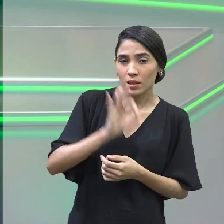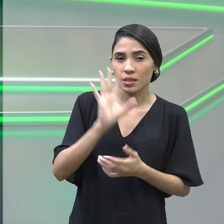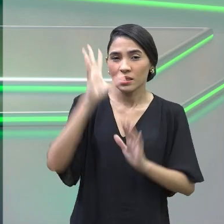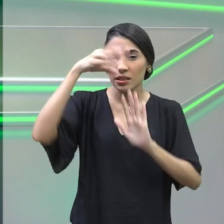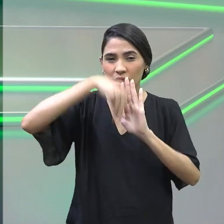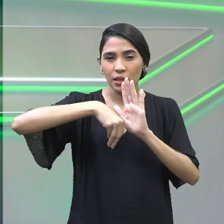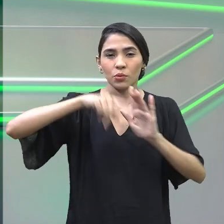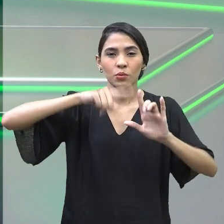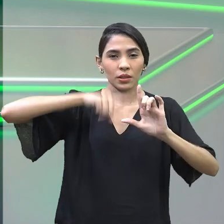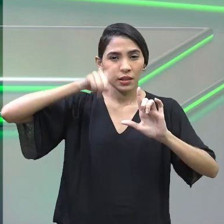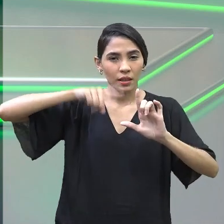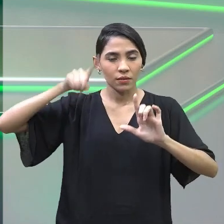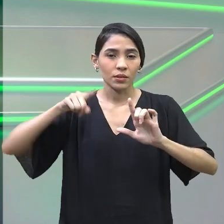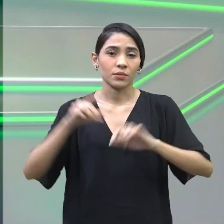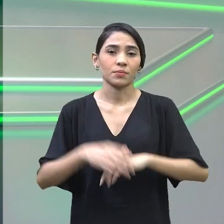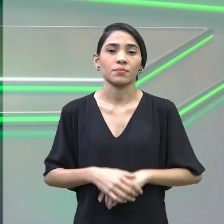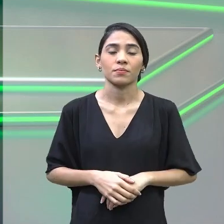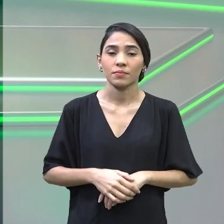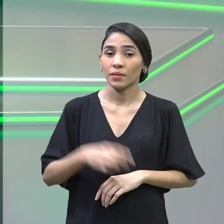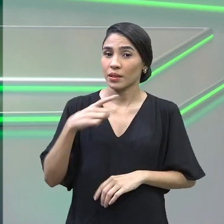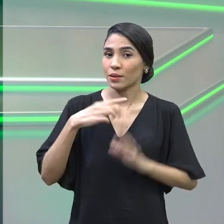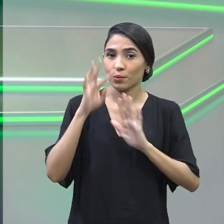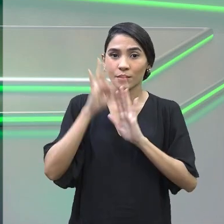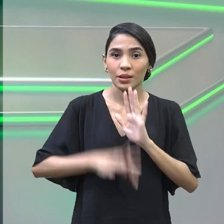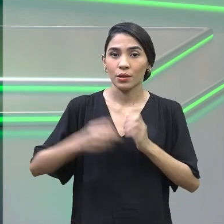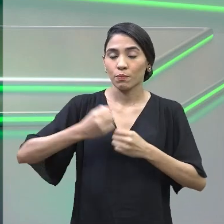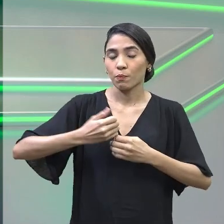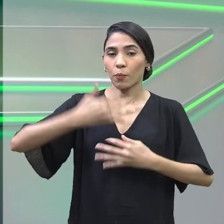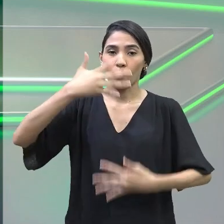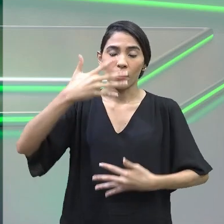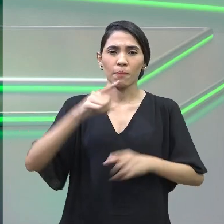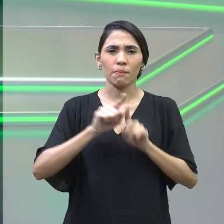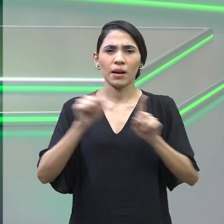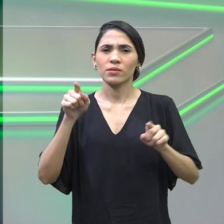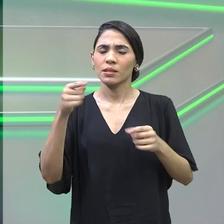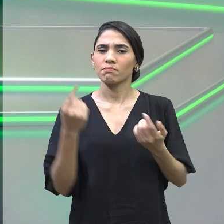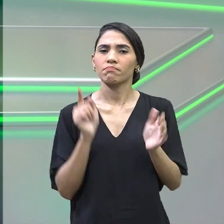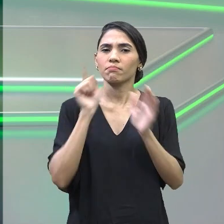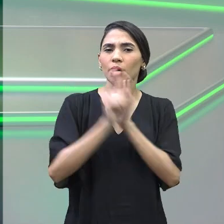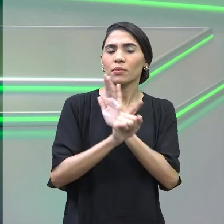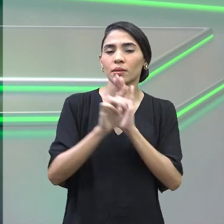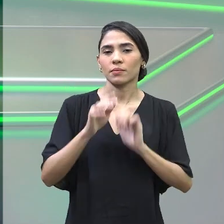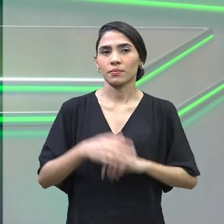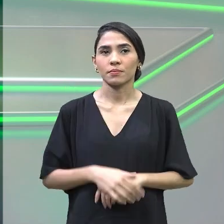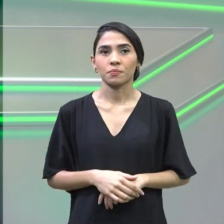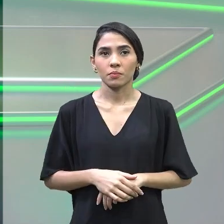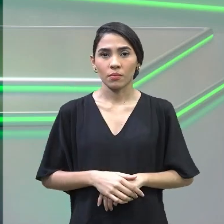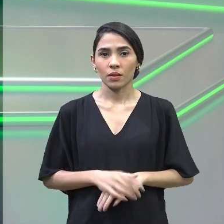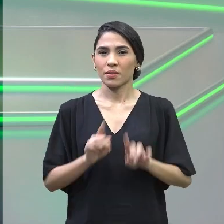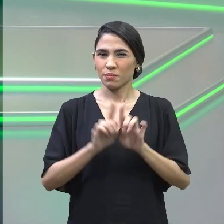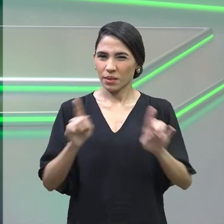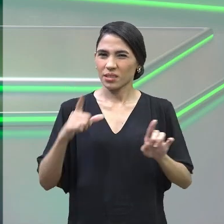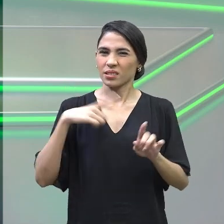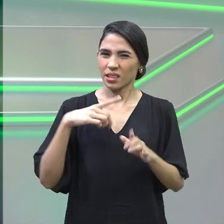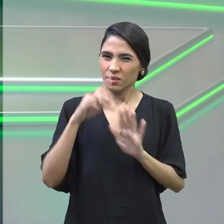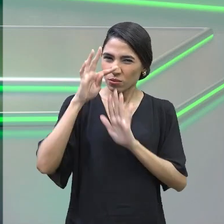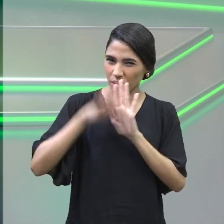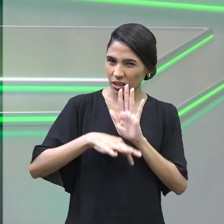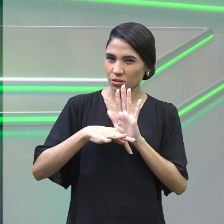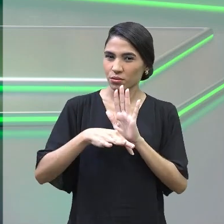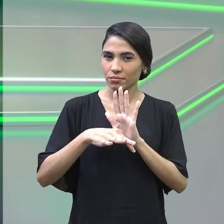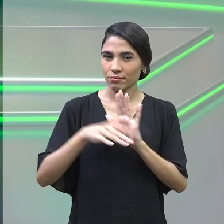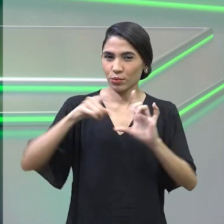no gráfico, nós teríamos um texto enorme. Aí vocês podem perguntar, professor, mas existe de fato esse texto?